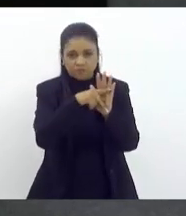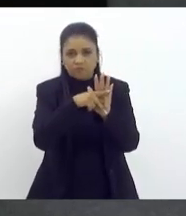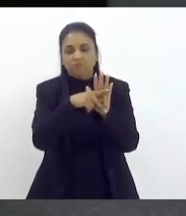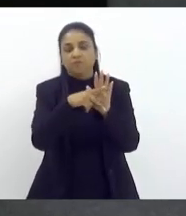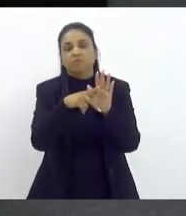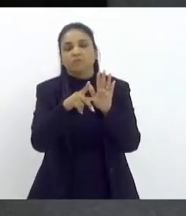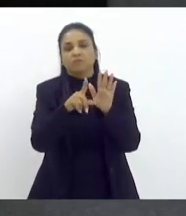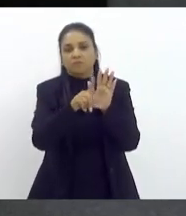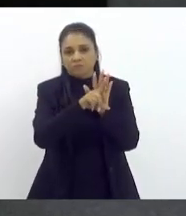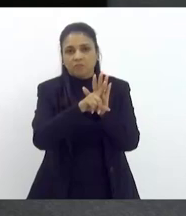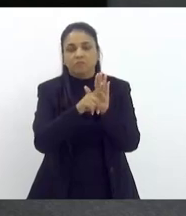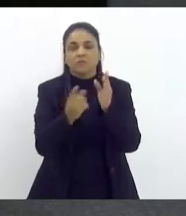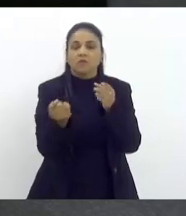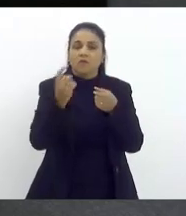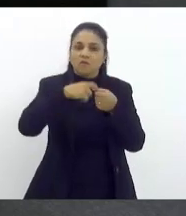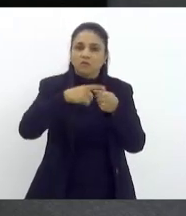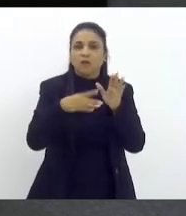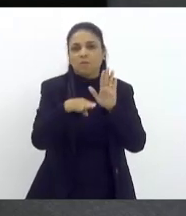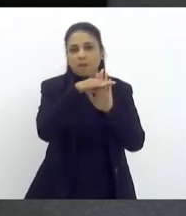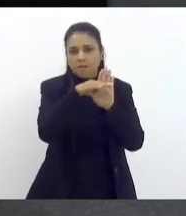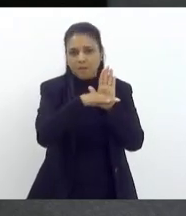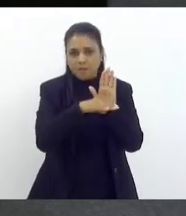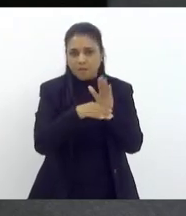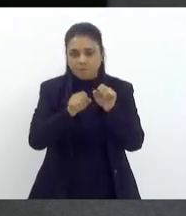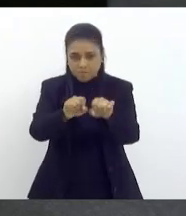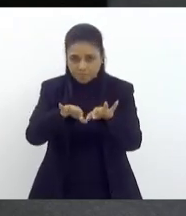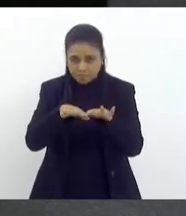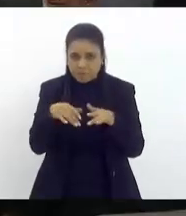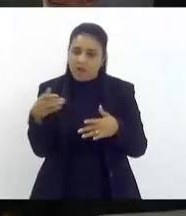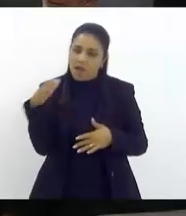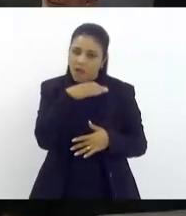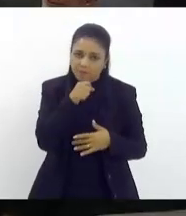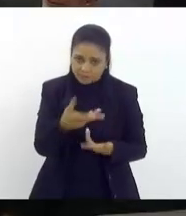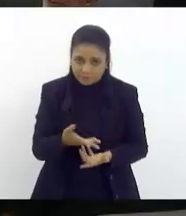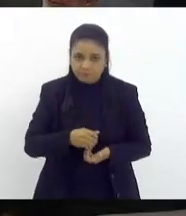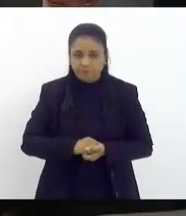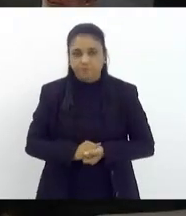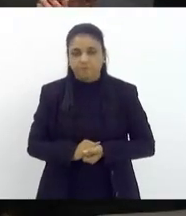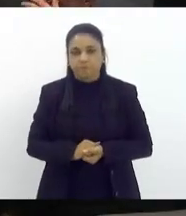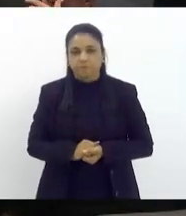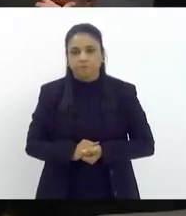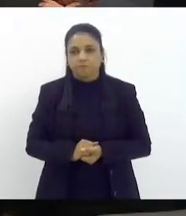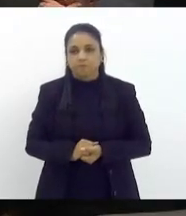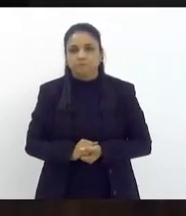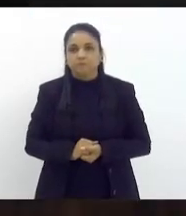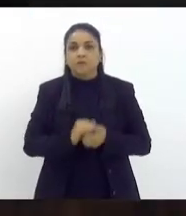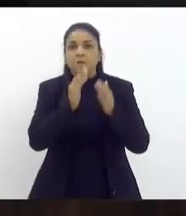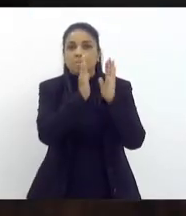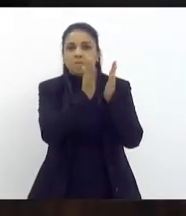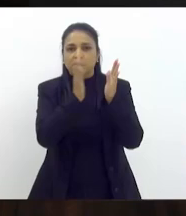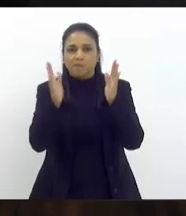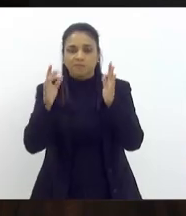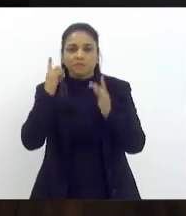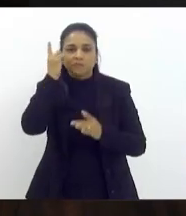de lei a pauta na próxima sessão mais breve possível querida